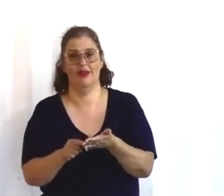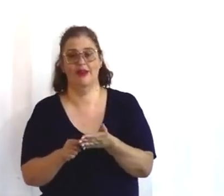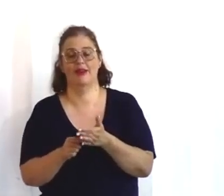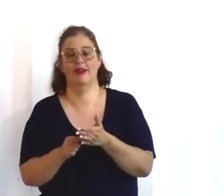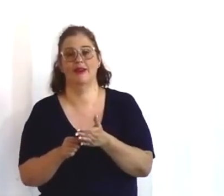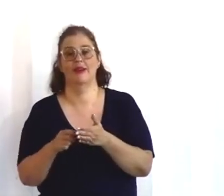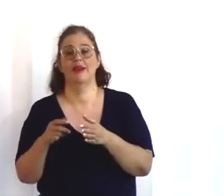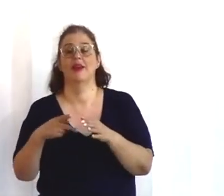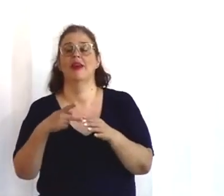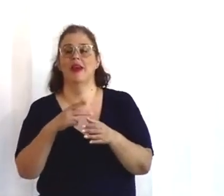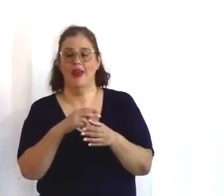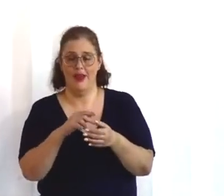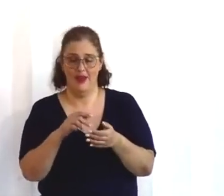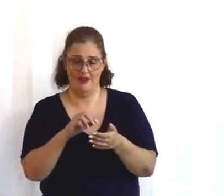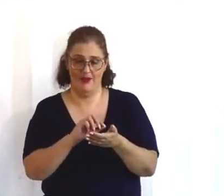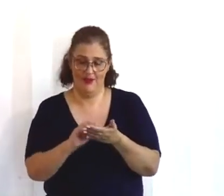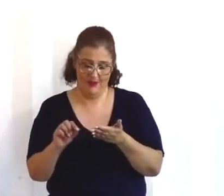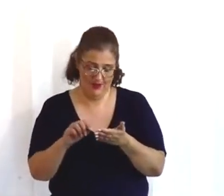exclusiva dEle.